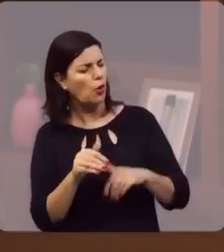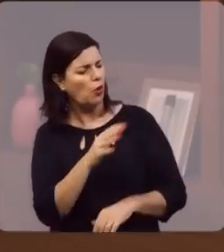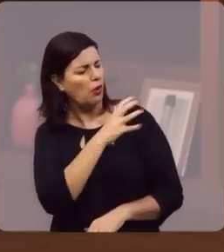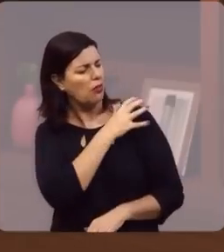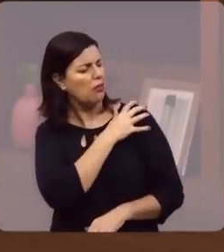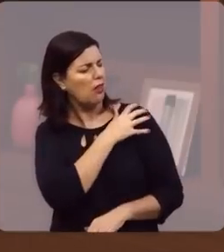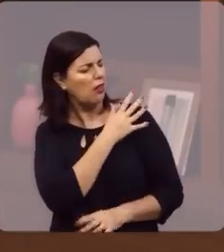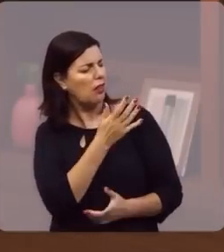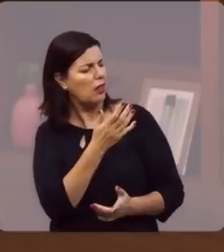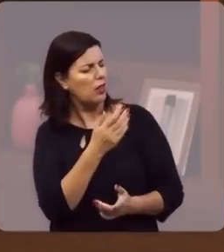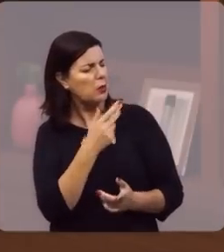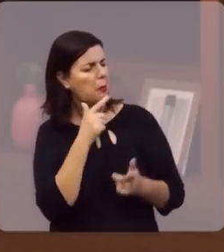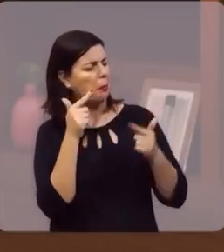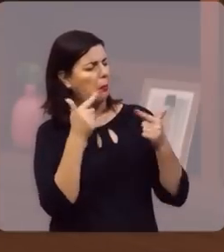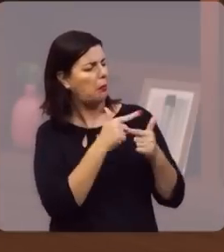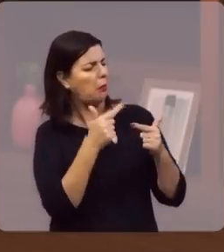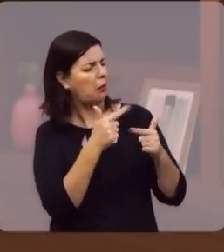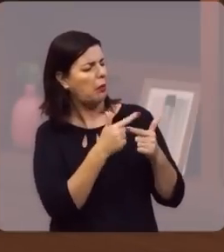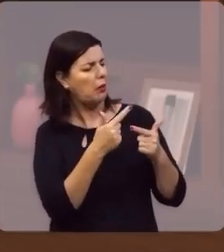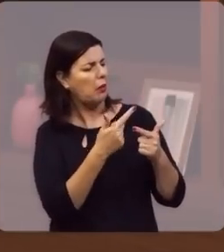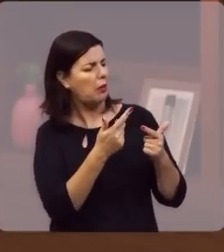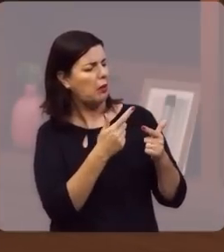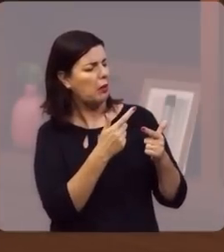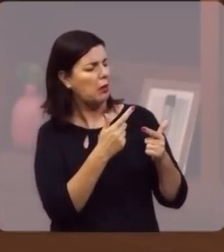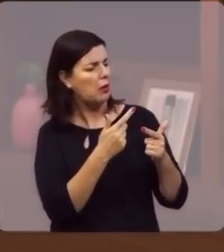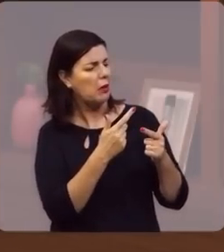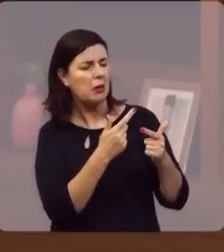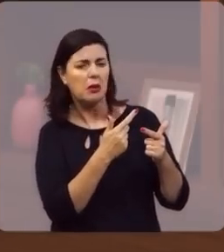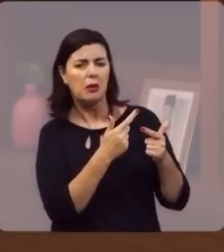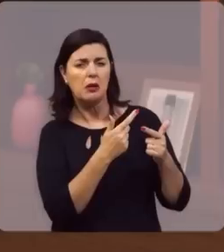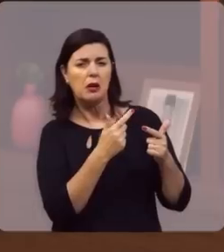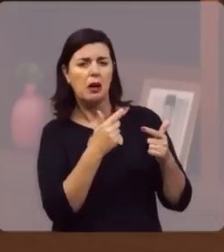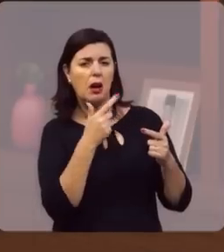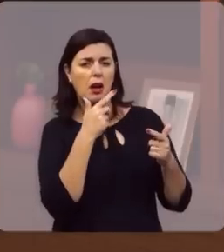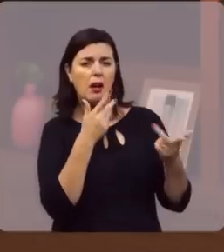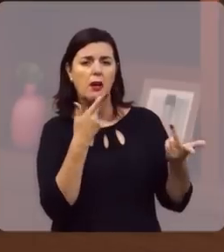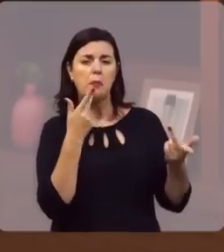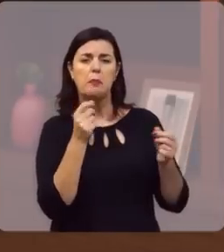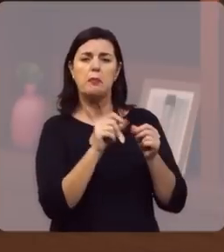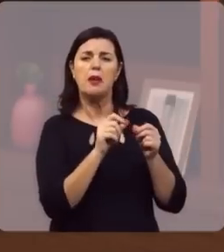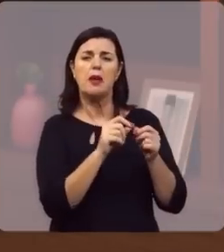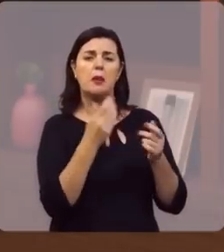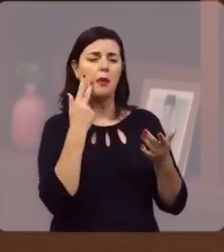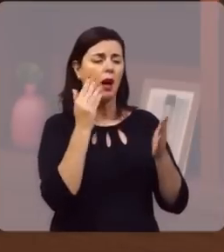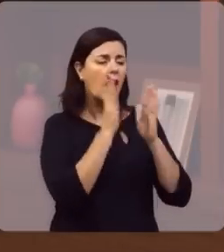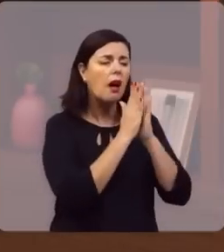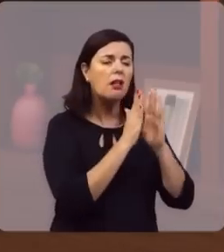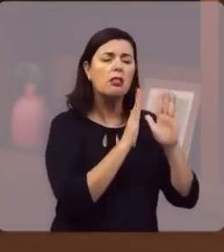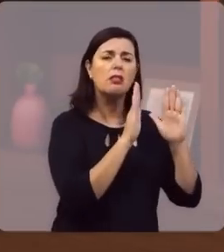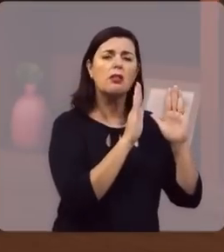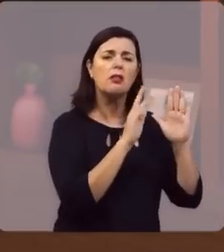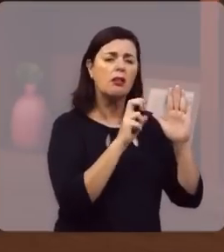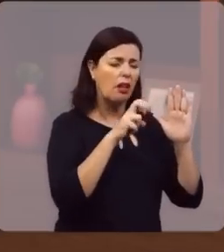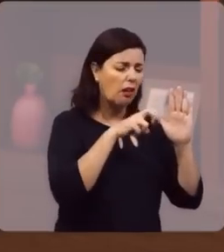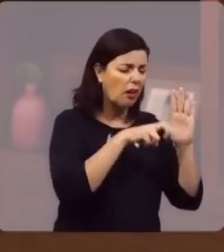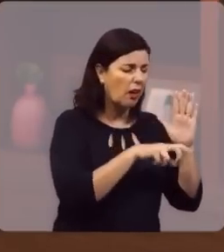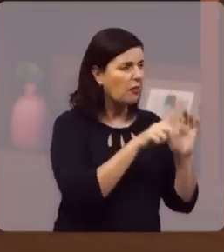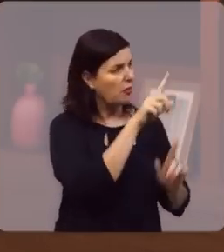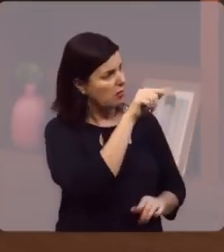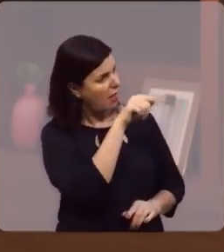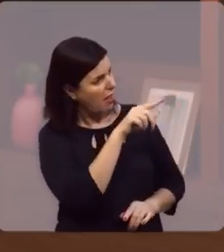vestindo uma túnica e se ajoelhando diante dele zombeteiramente para adorá-lo